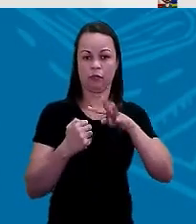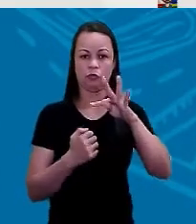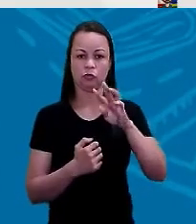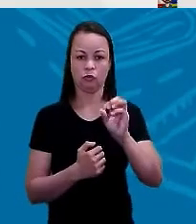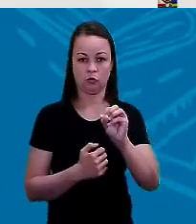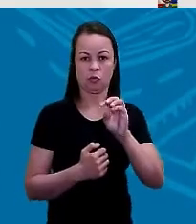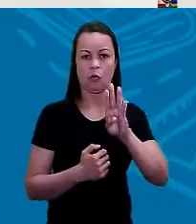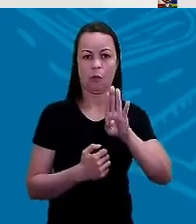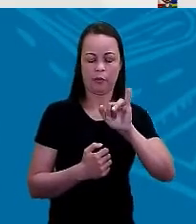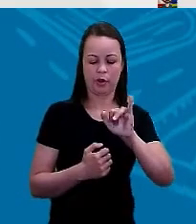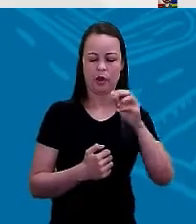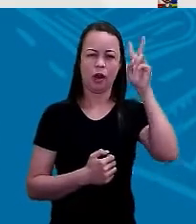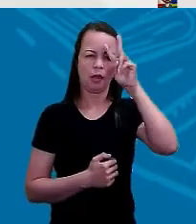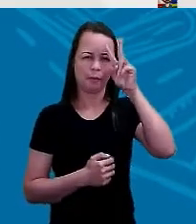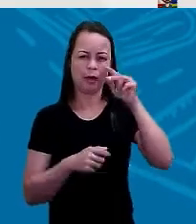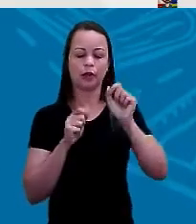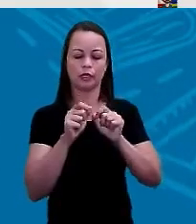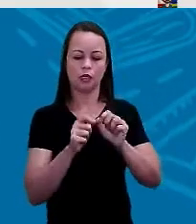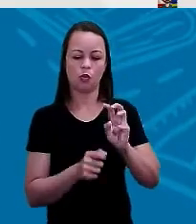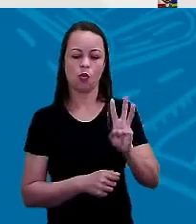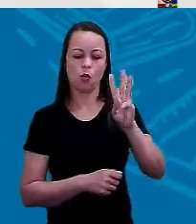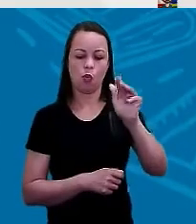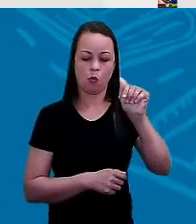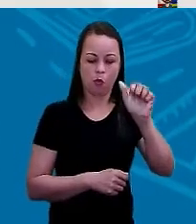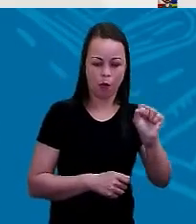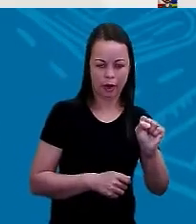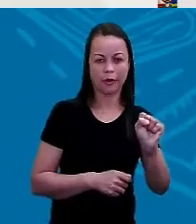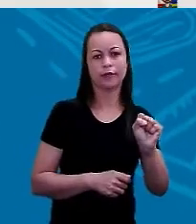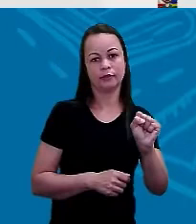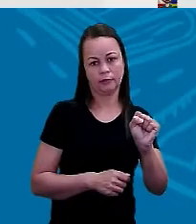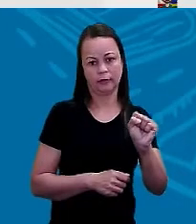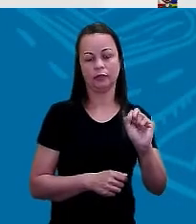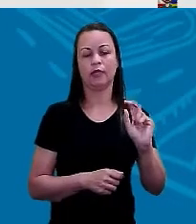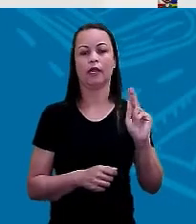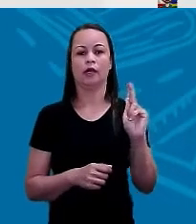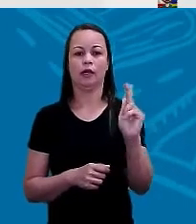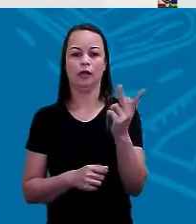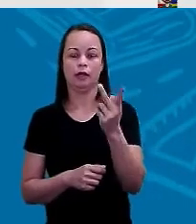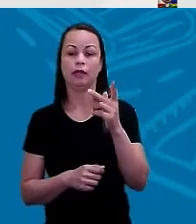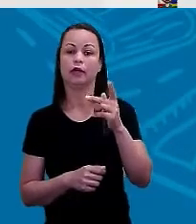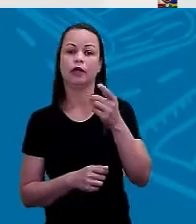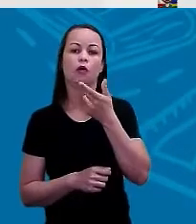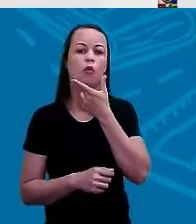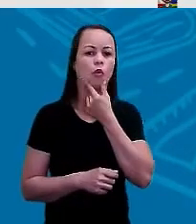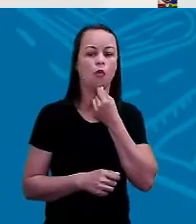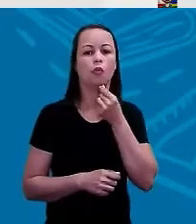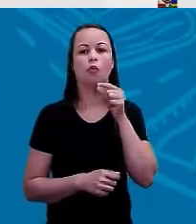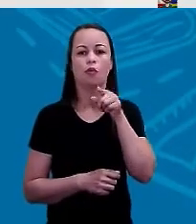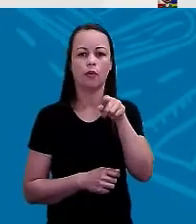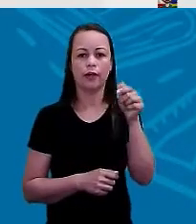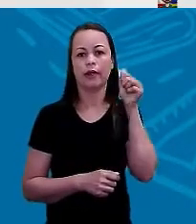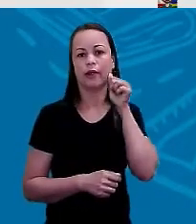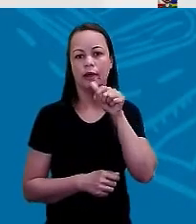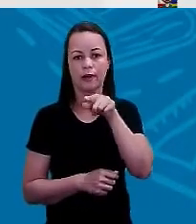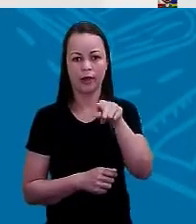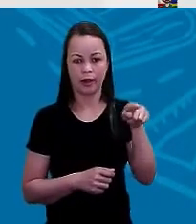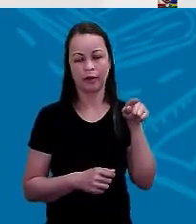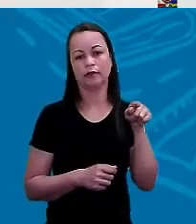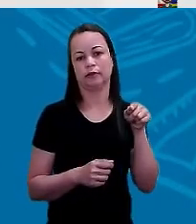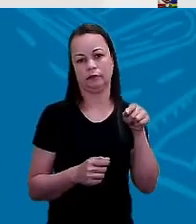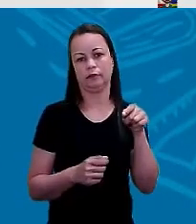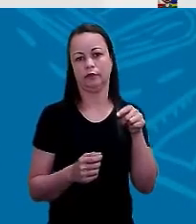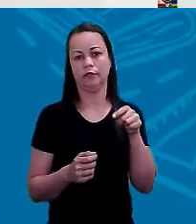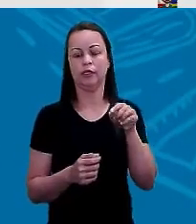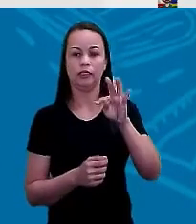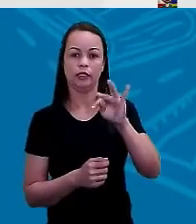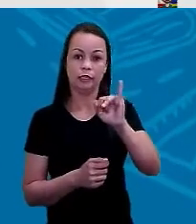o was e o were. Was só para I, he, she, it, que são as terceiras pessoas do singular. E o were